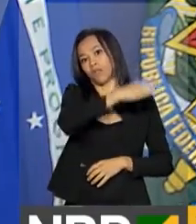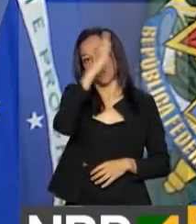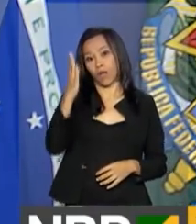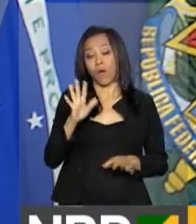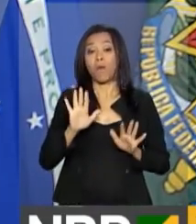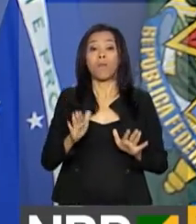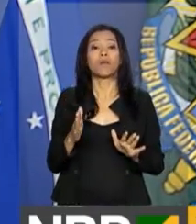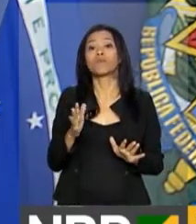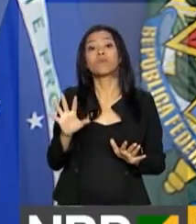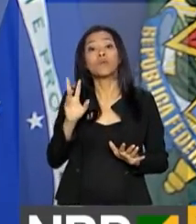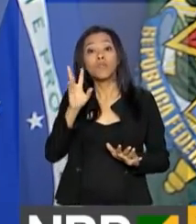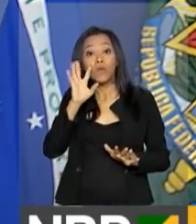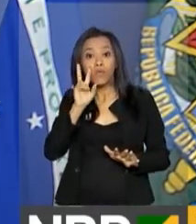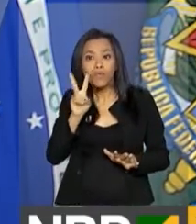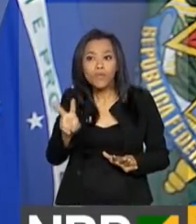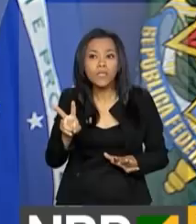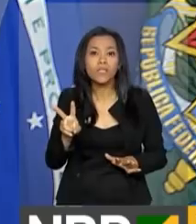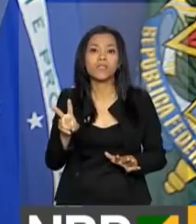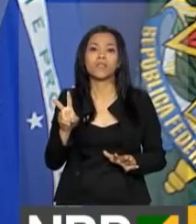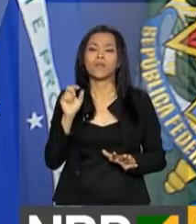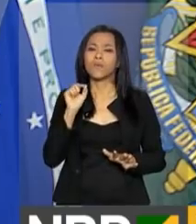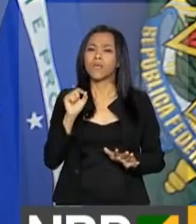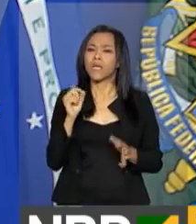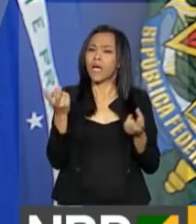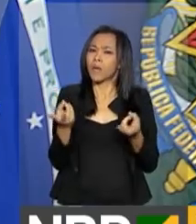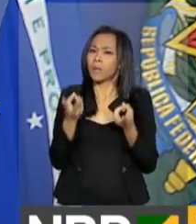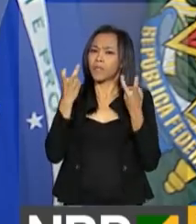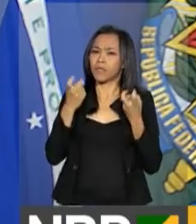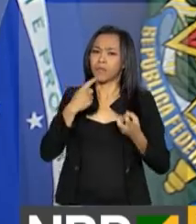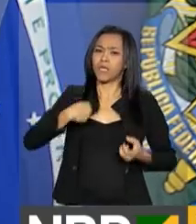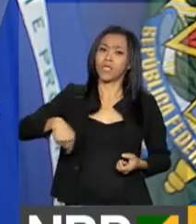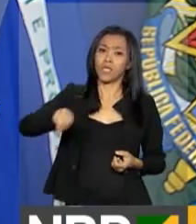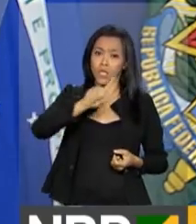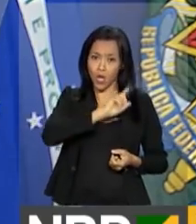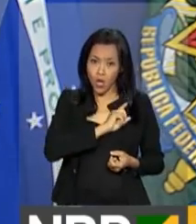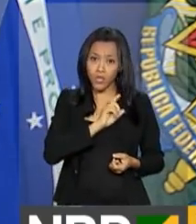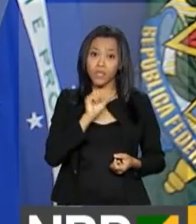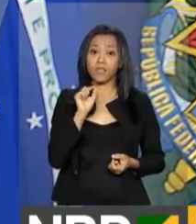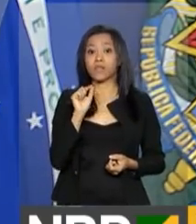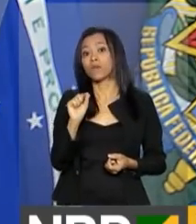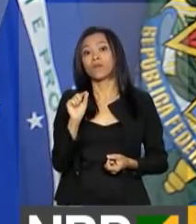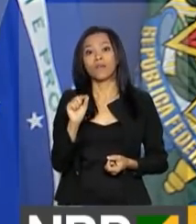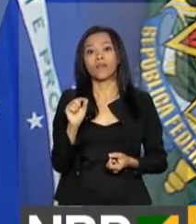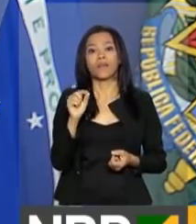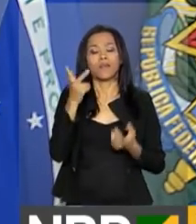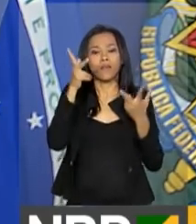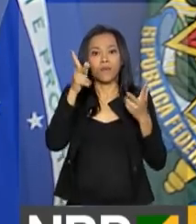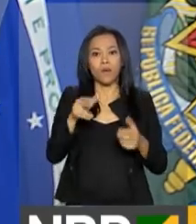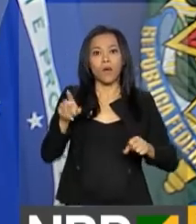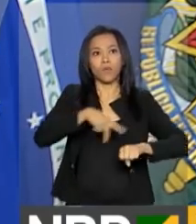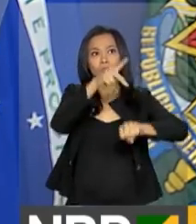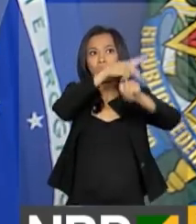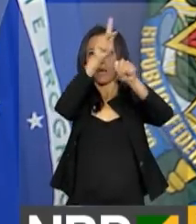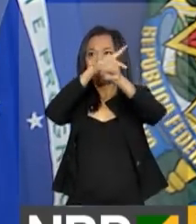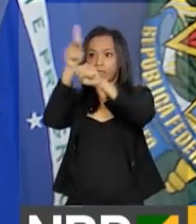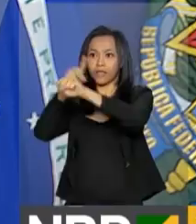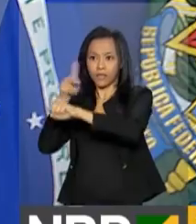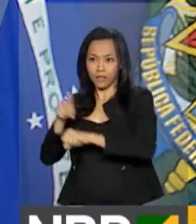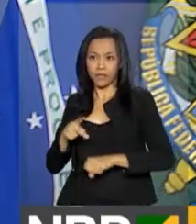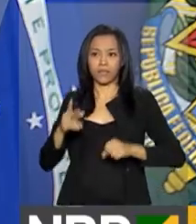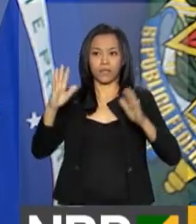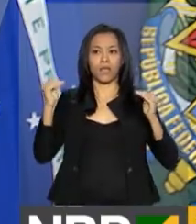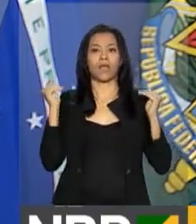ouvi essa palavra e logo constatei que nós estamos perfilhando ao lado dos países mais adiantados e matéria